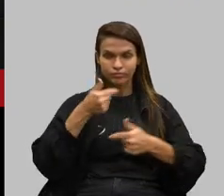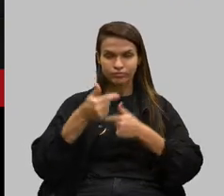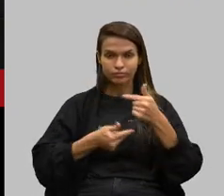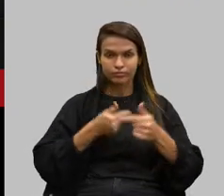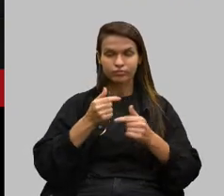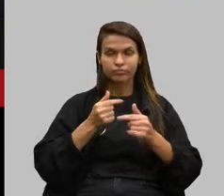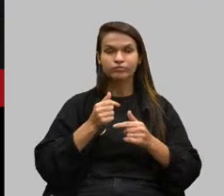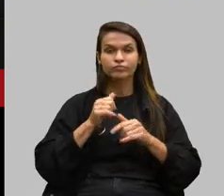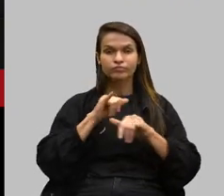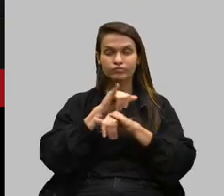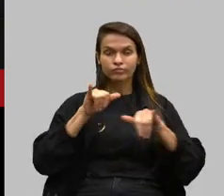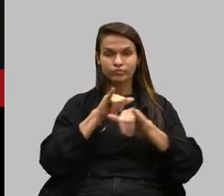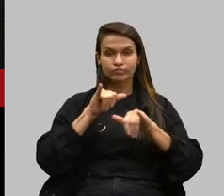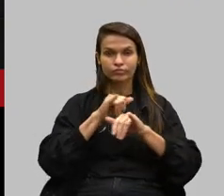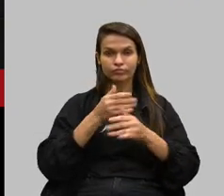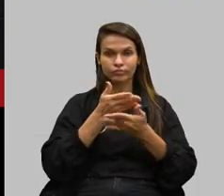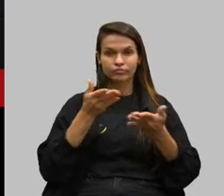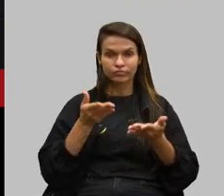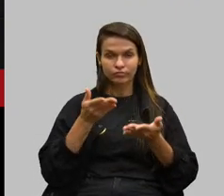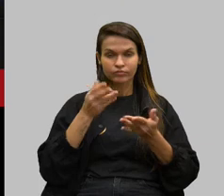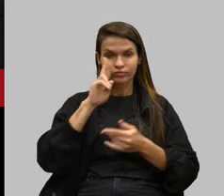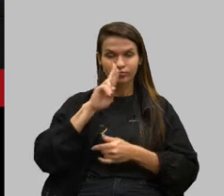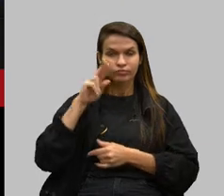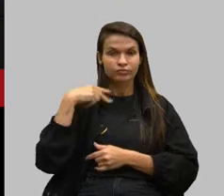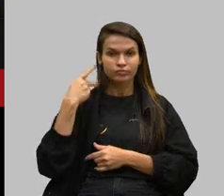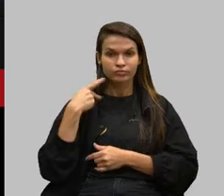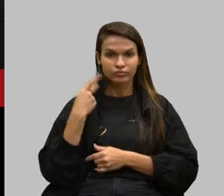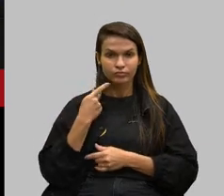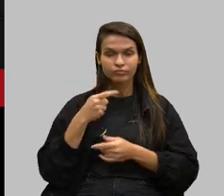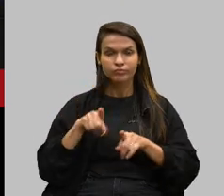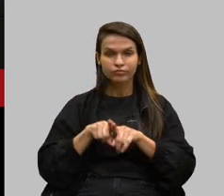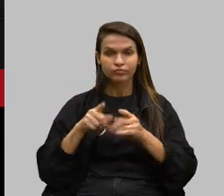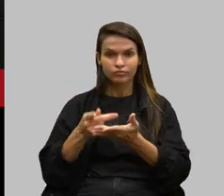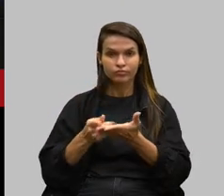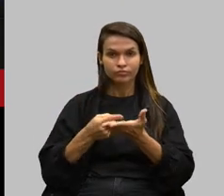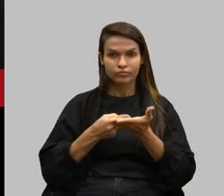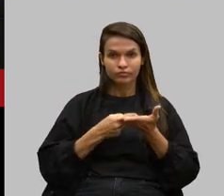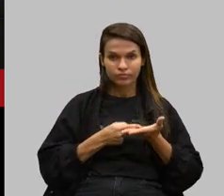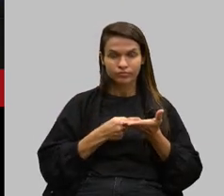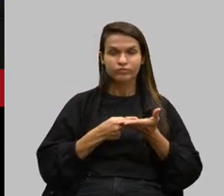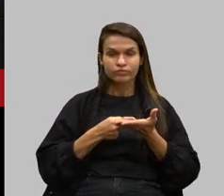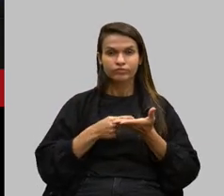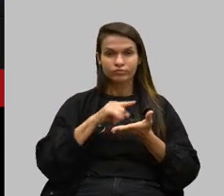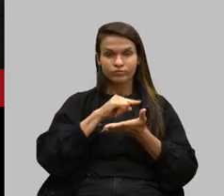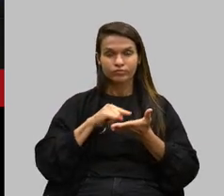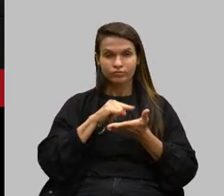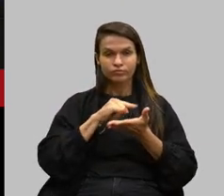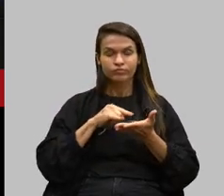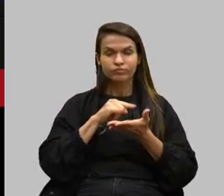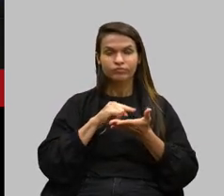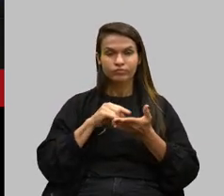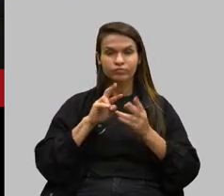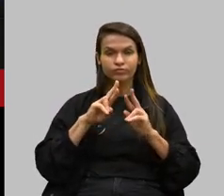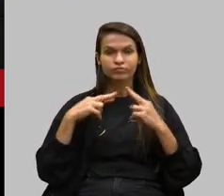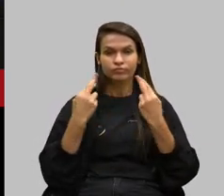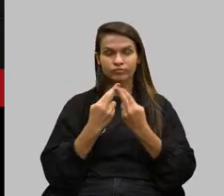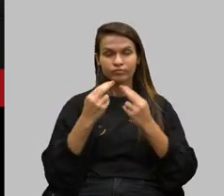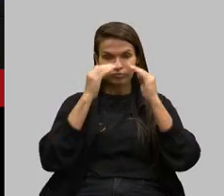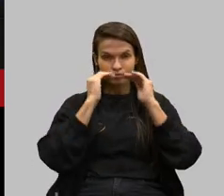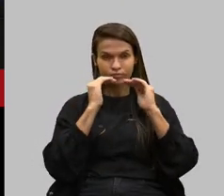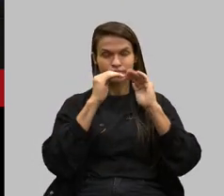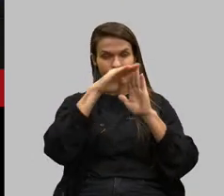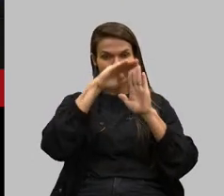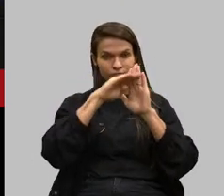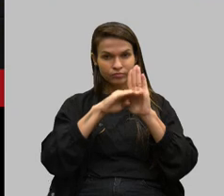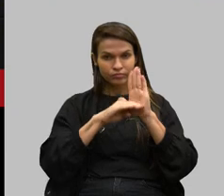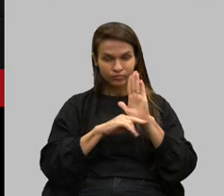comunica aos senhores parlamentares e aos convidados que os atos dessa reunião obedecerão as seguintes normas e